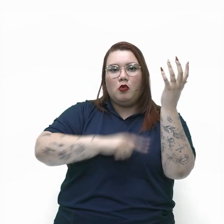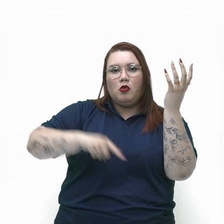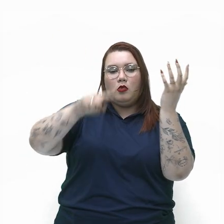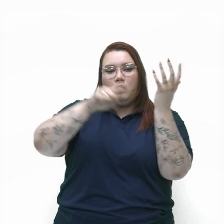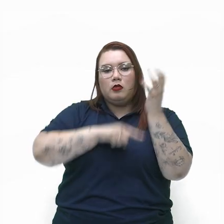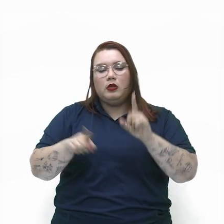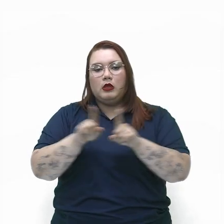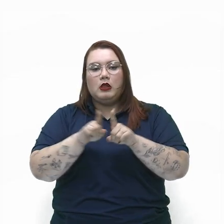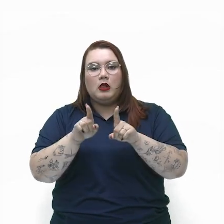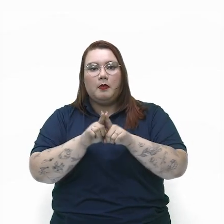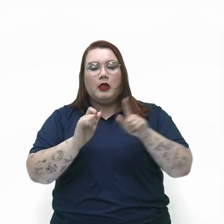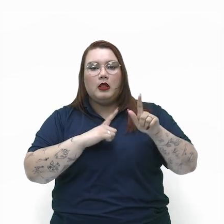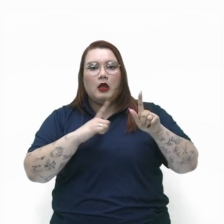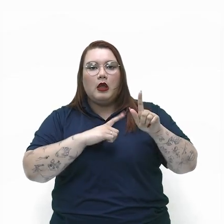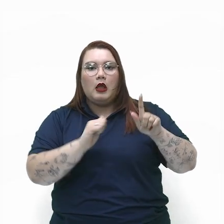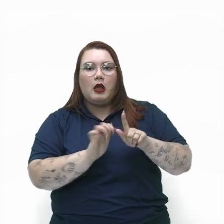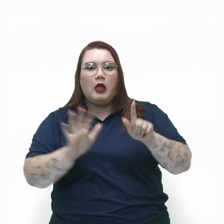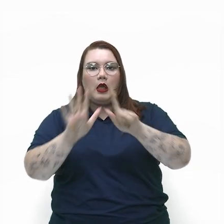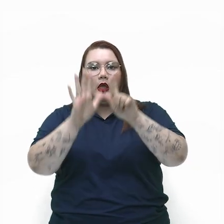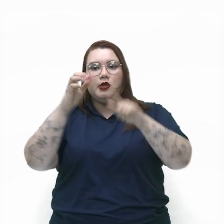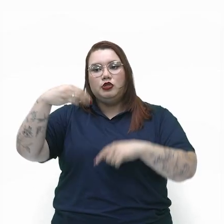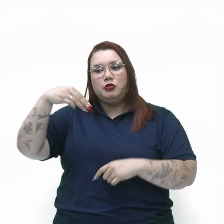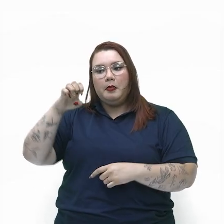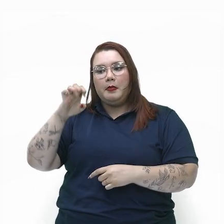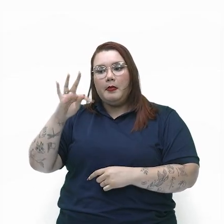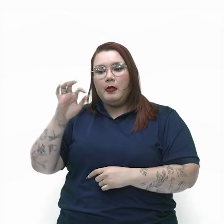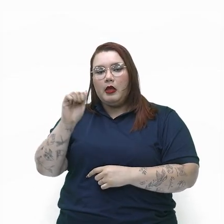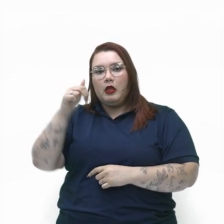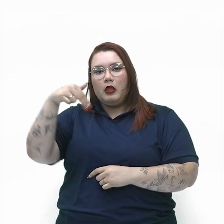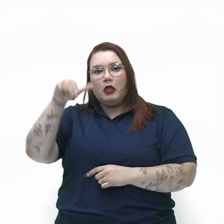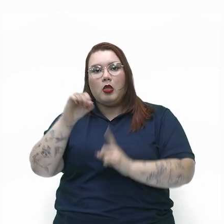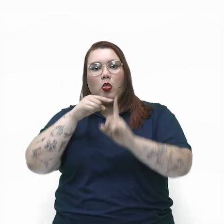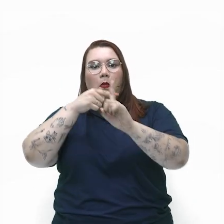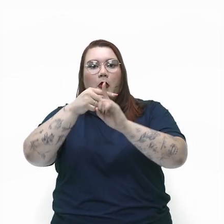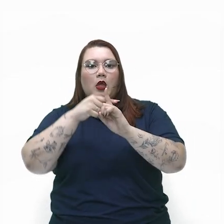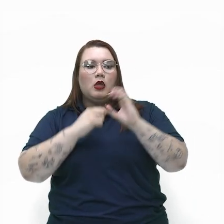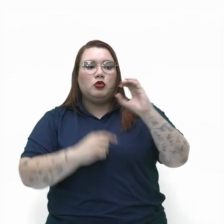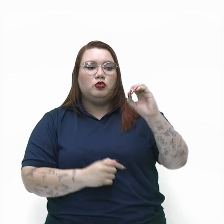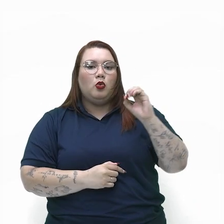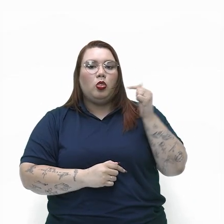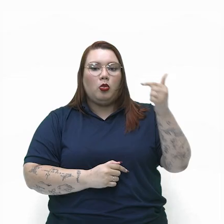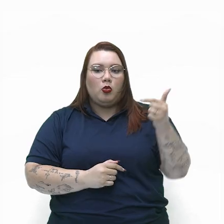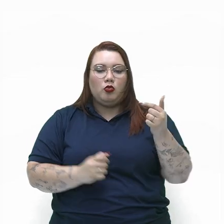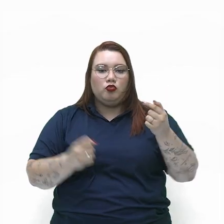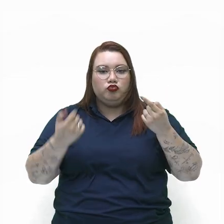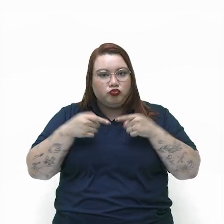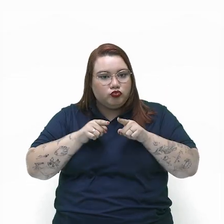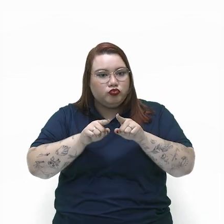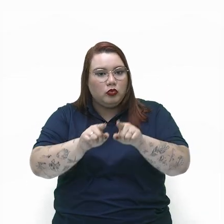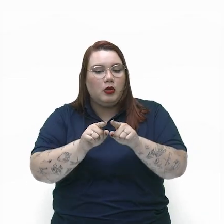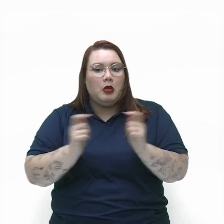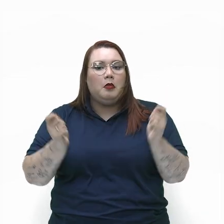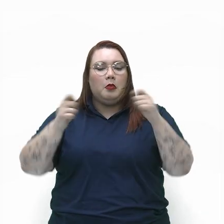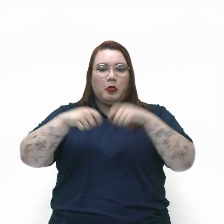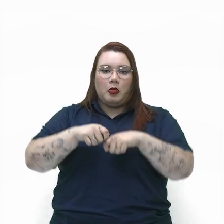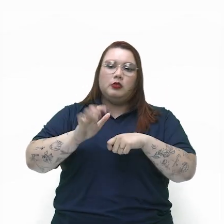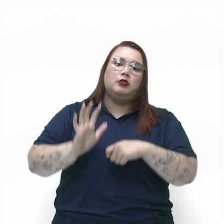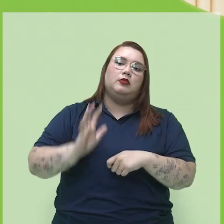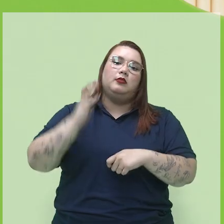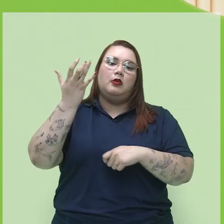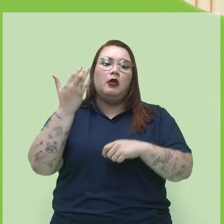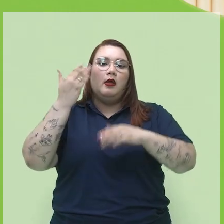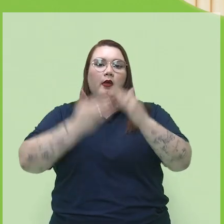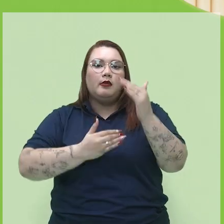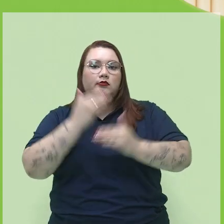também que tenha gás metano e oxigênio juntos, né? Muito estranho, mas pode